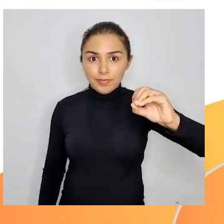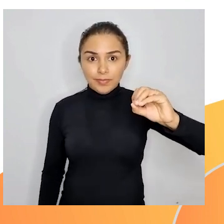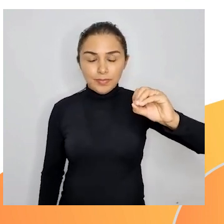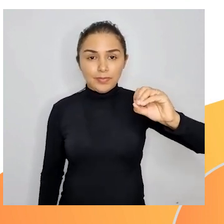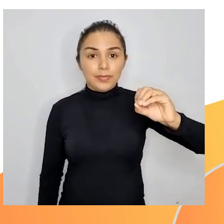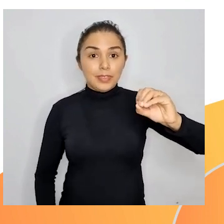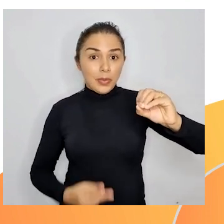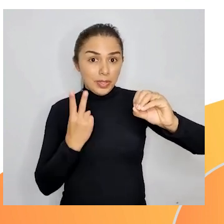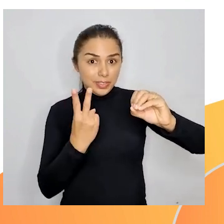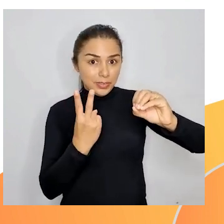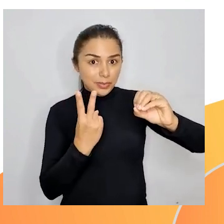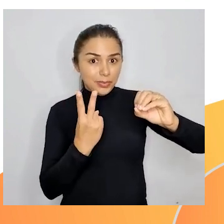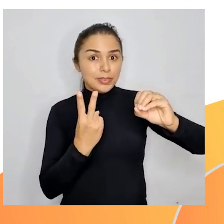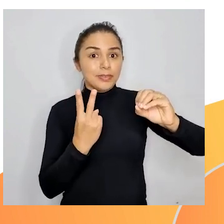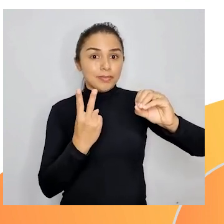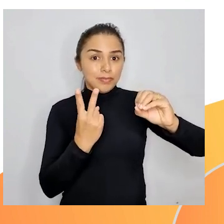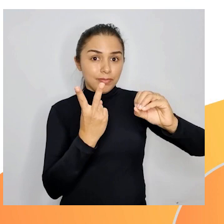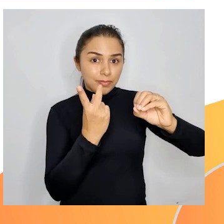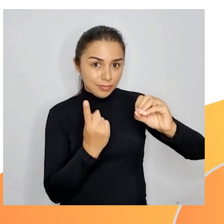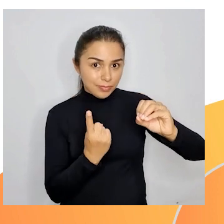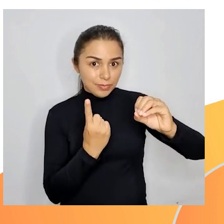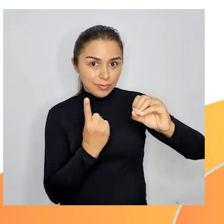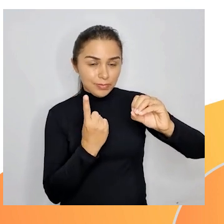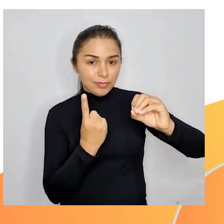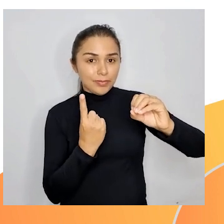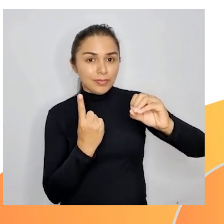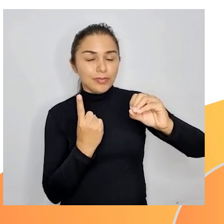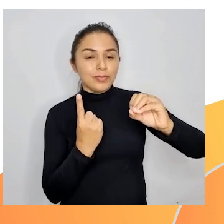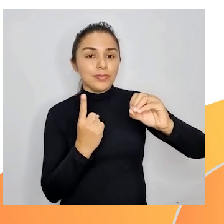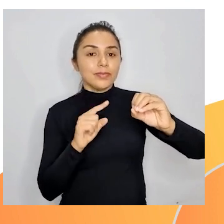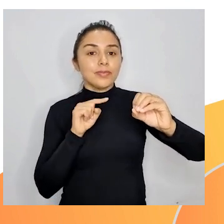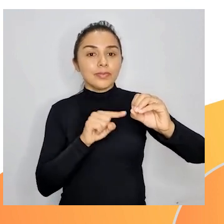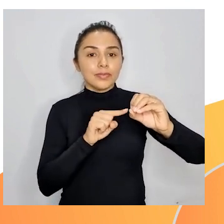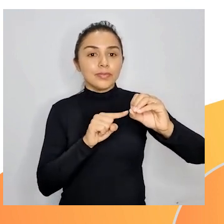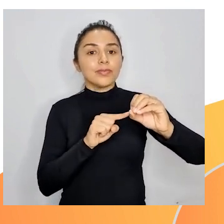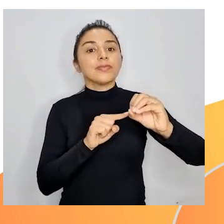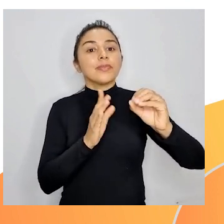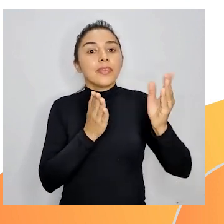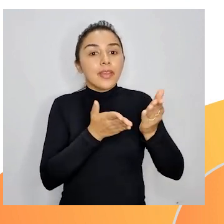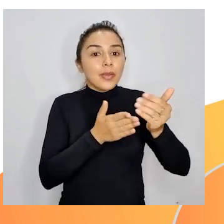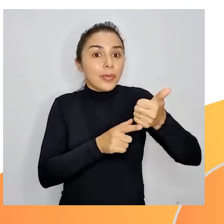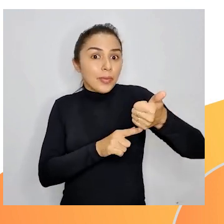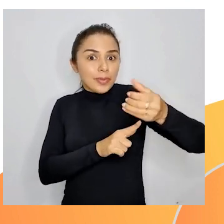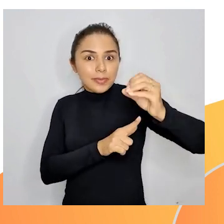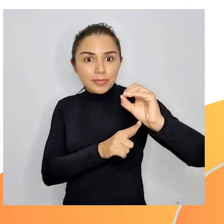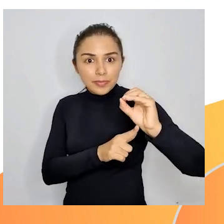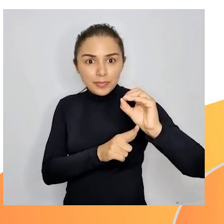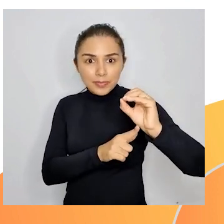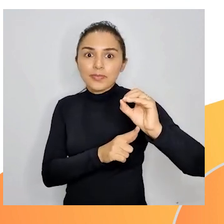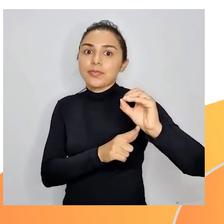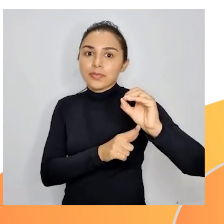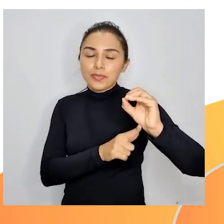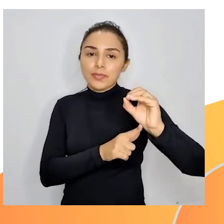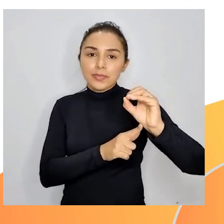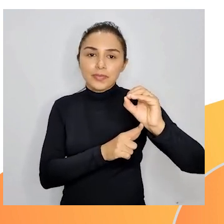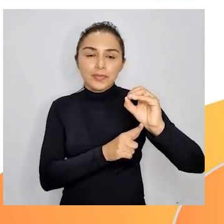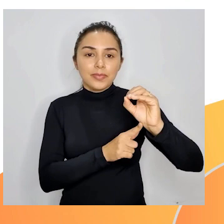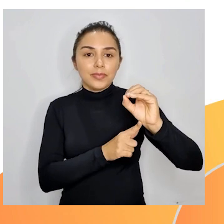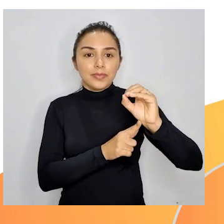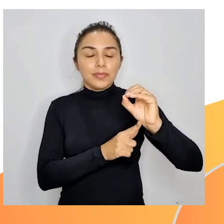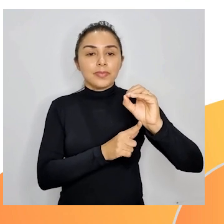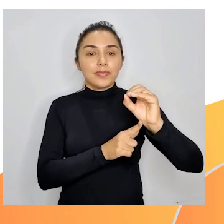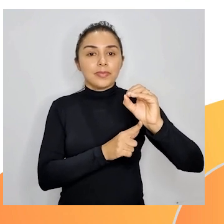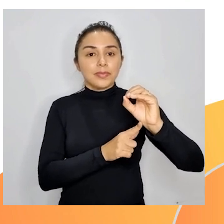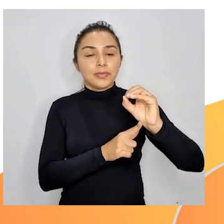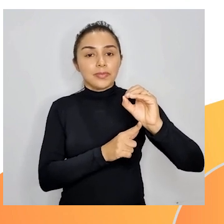ele vai ficar 1, e esse 0 que a gente estava trabalhando, ele vai se transformar em 10. Então,